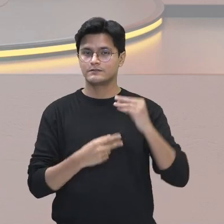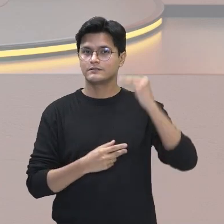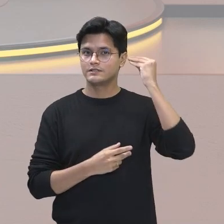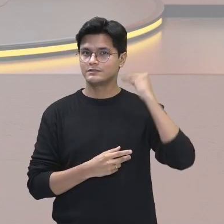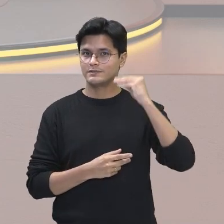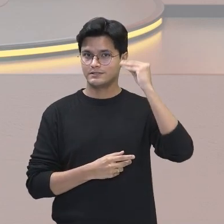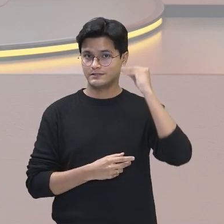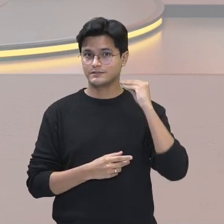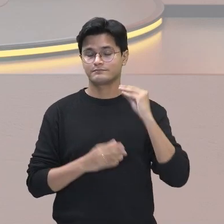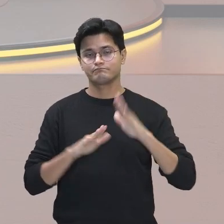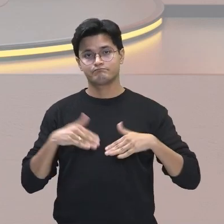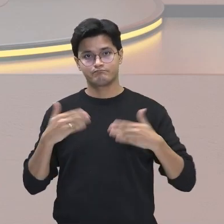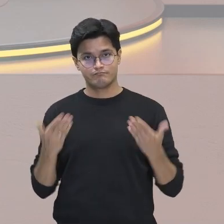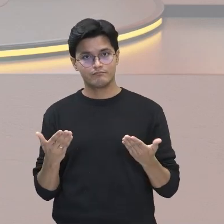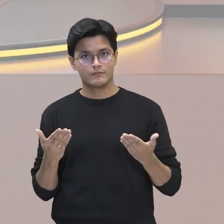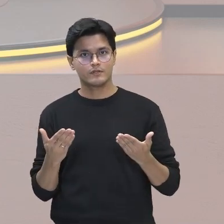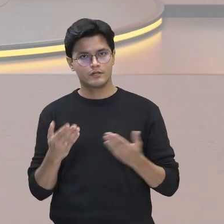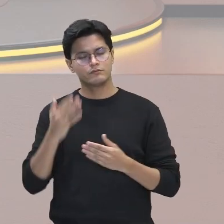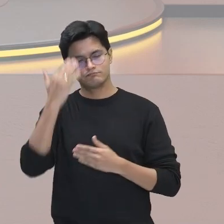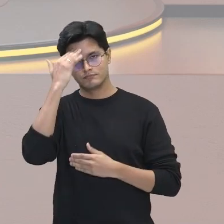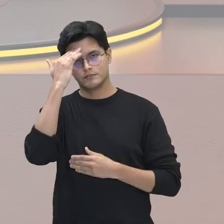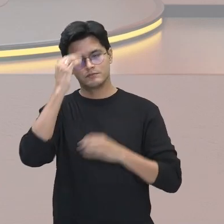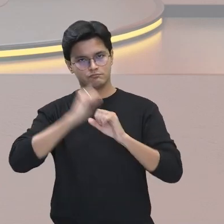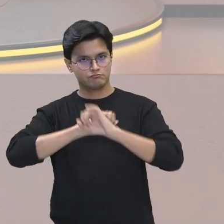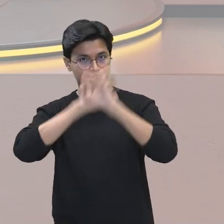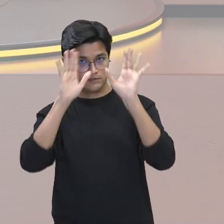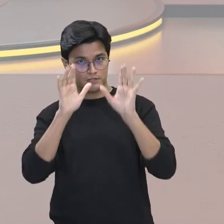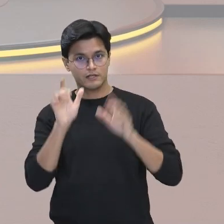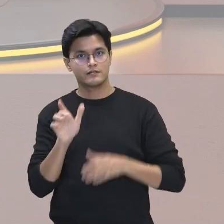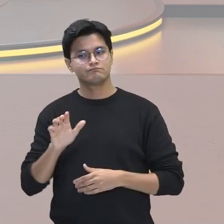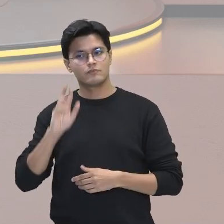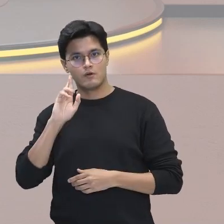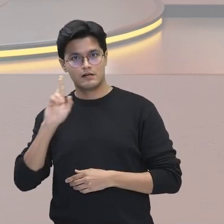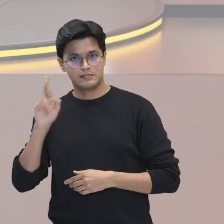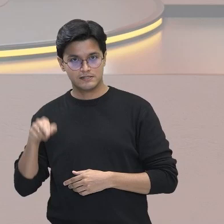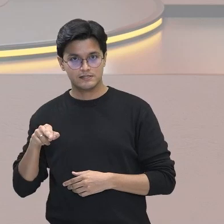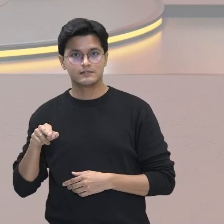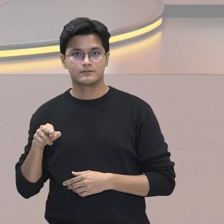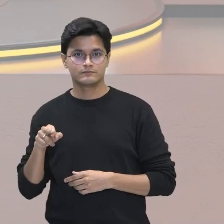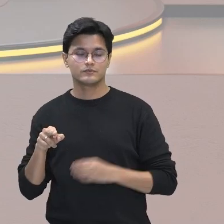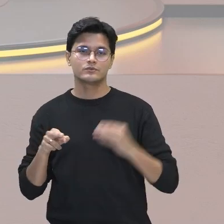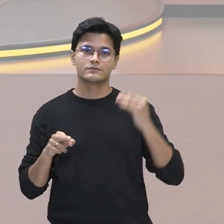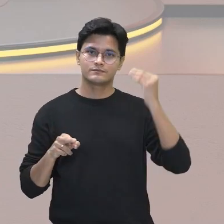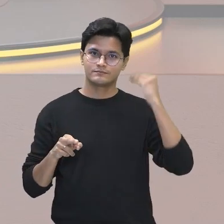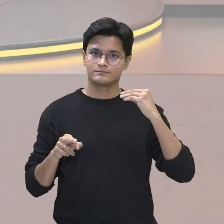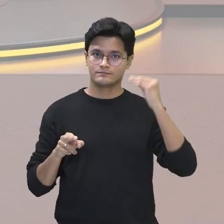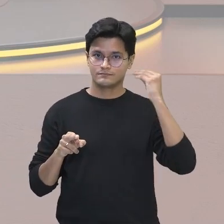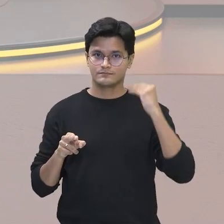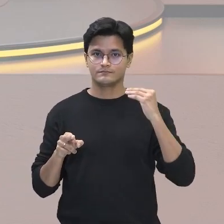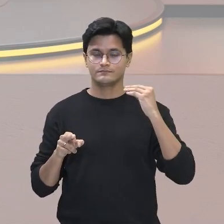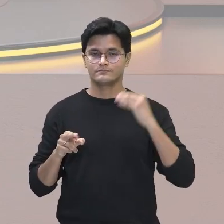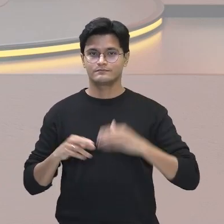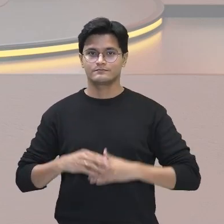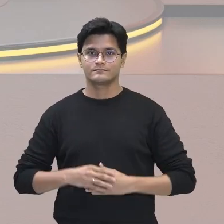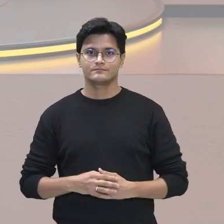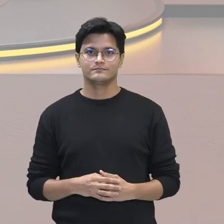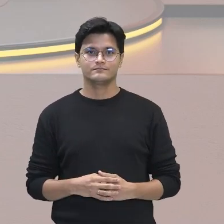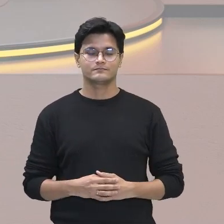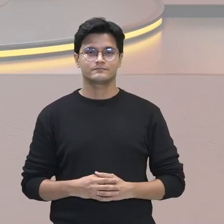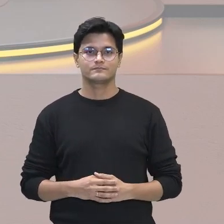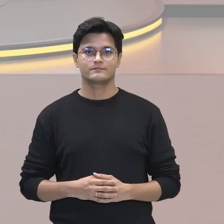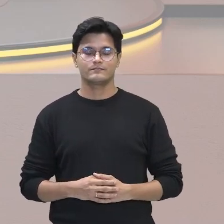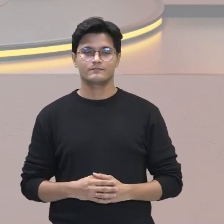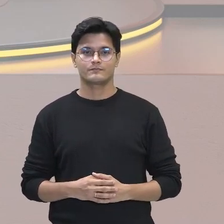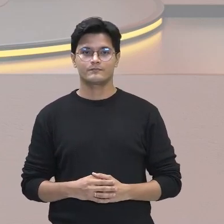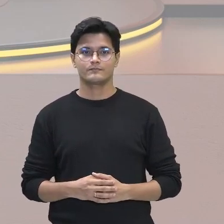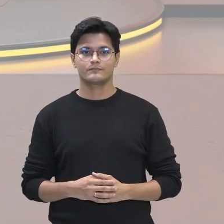Experiência. Então, está muito claro isso daí, tá? De um lado, a razão, o racionalismo, do outro lado, o empirismo,